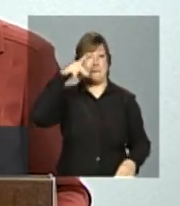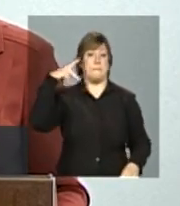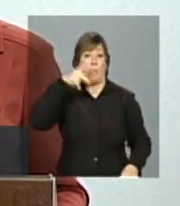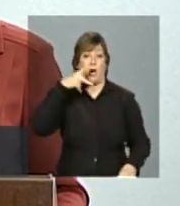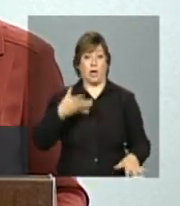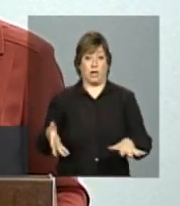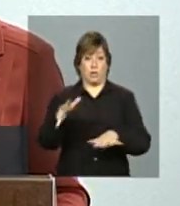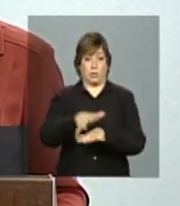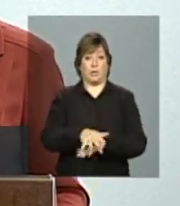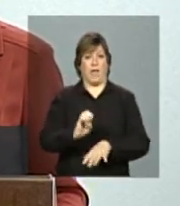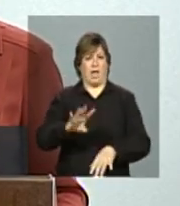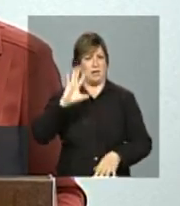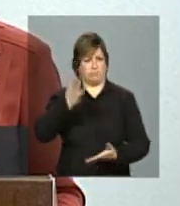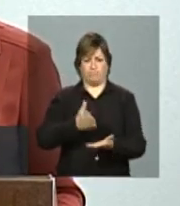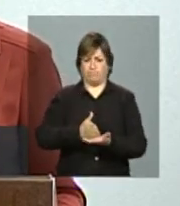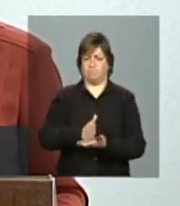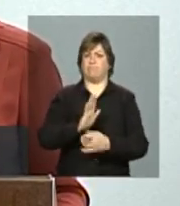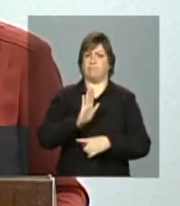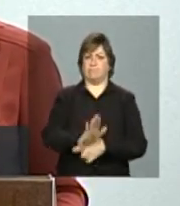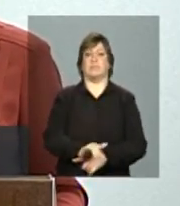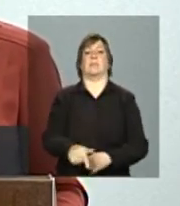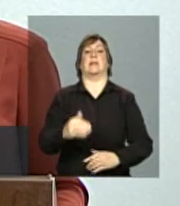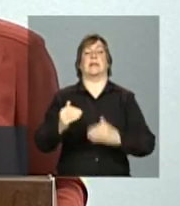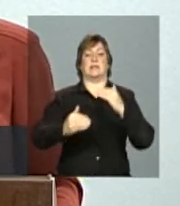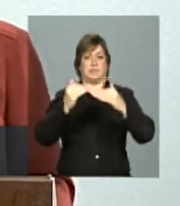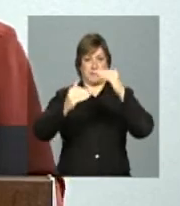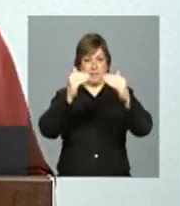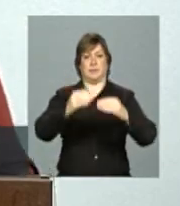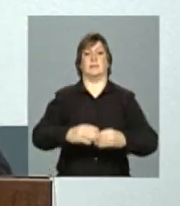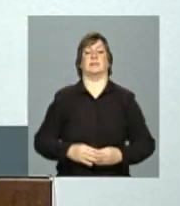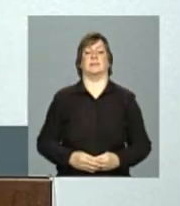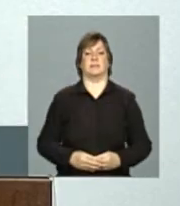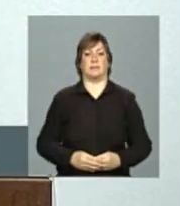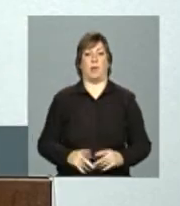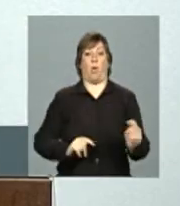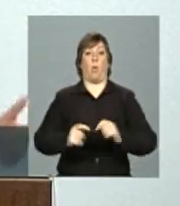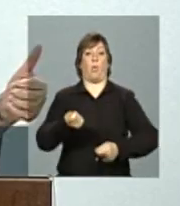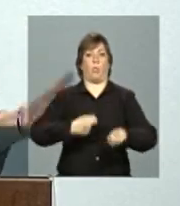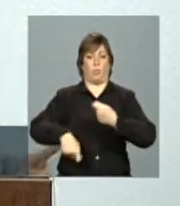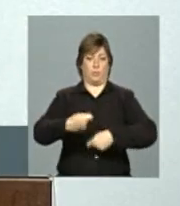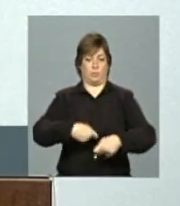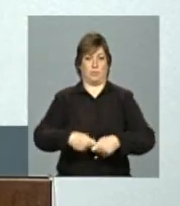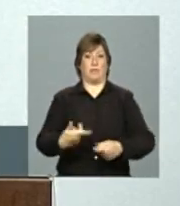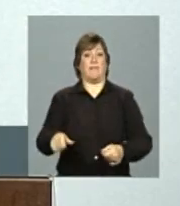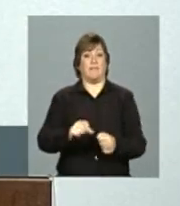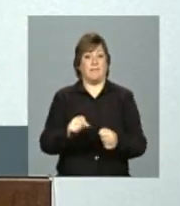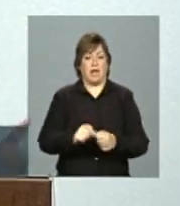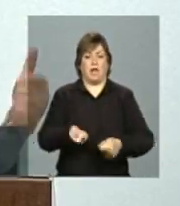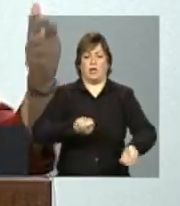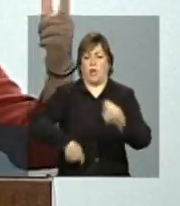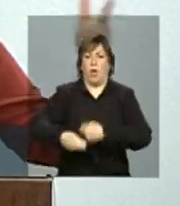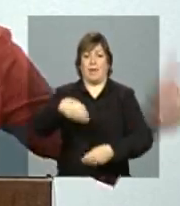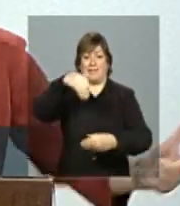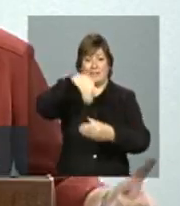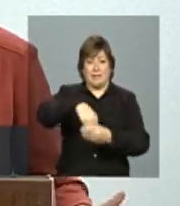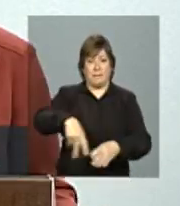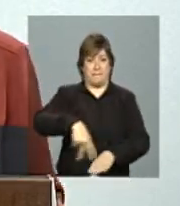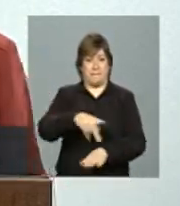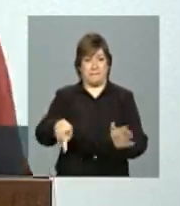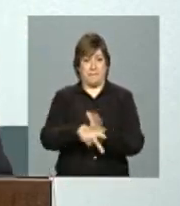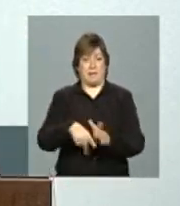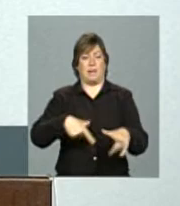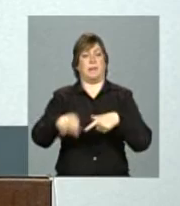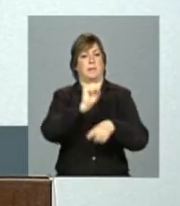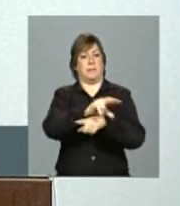de inclusão são decisivas para o crescimento econômico cria o mercado interno cria um